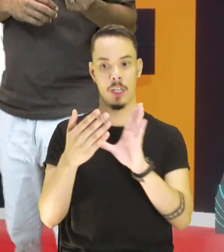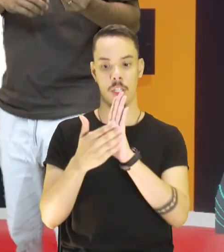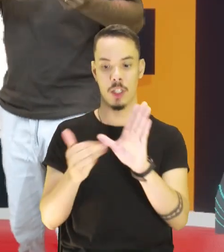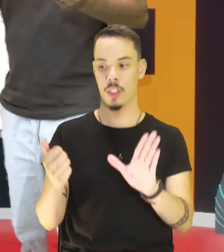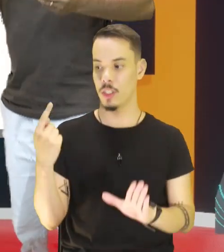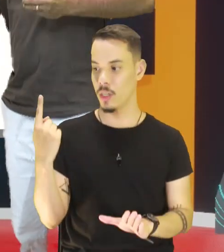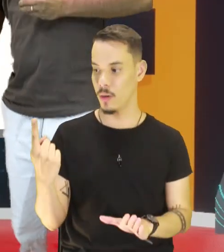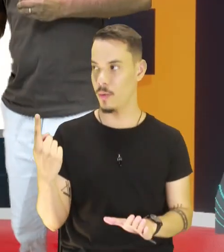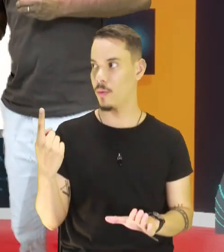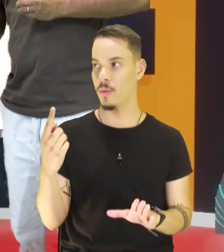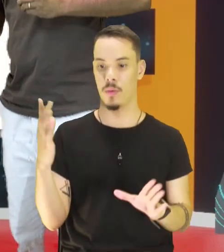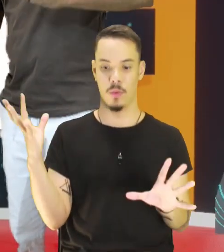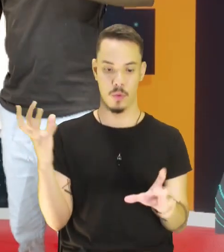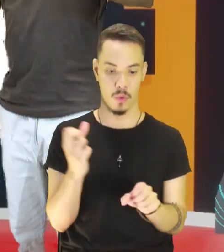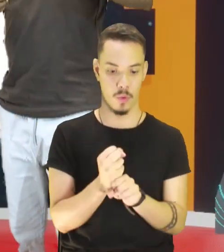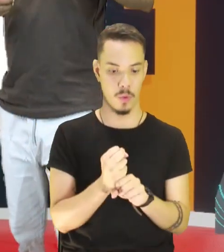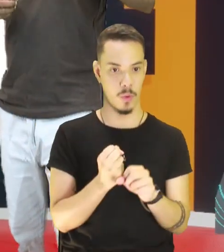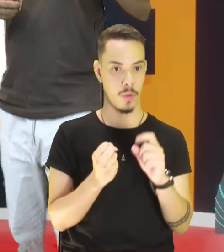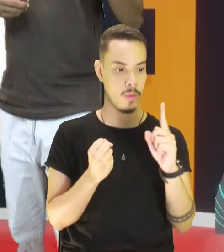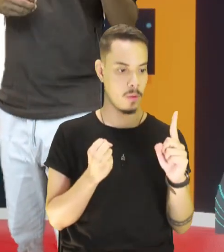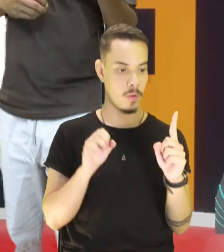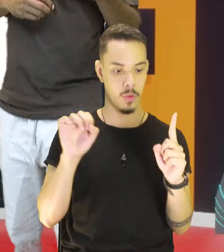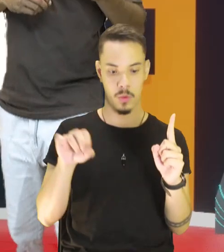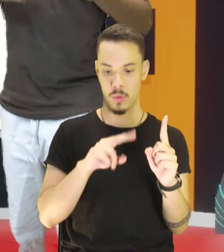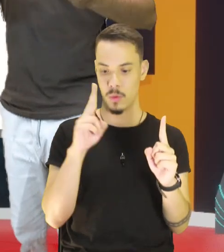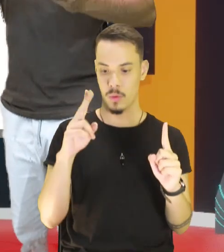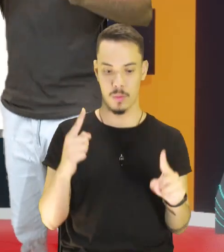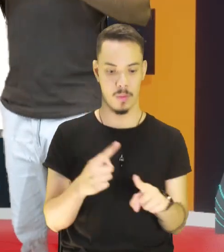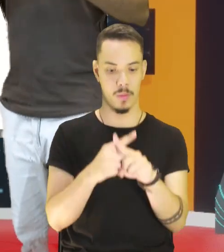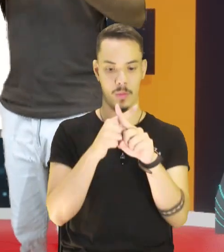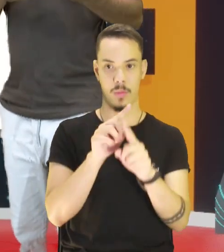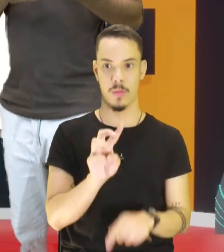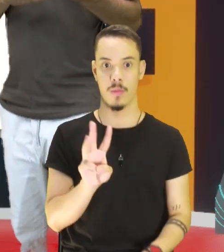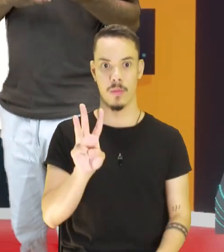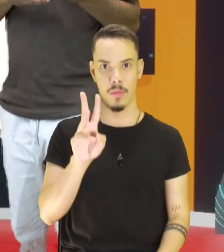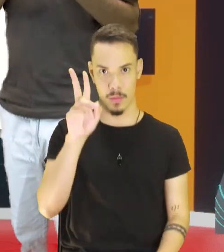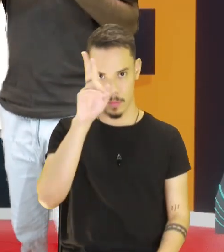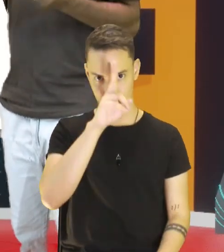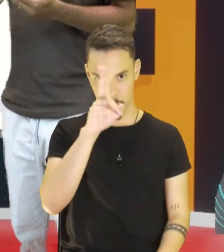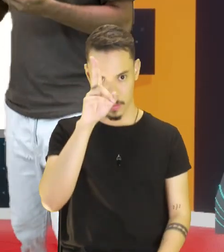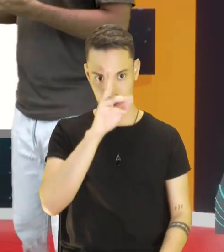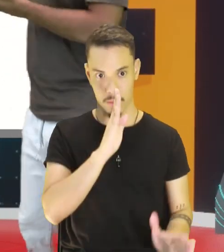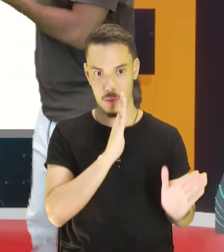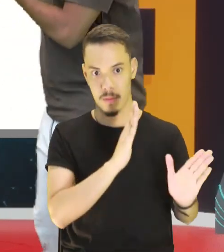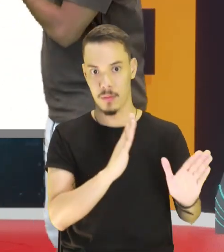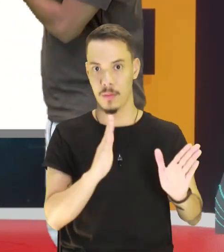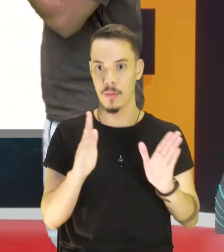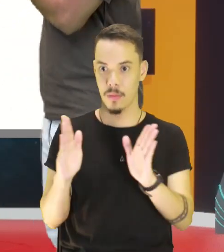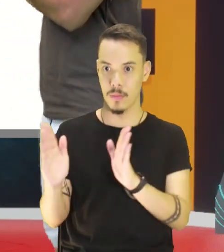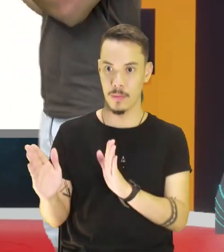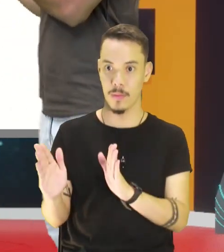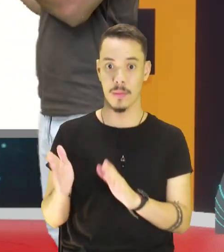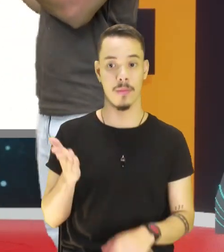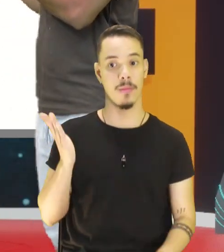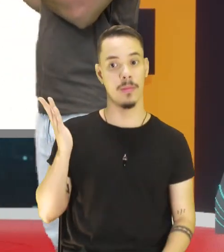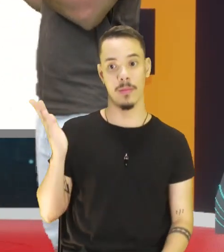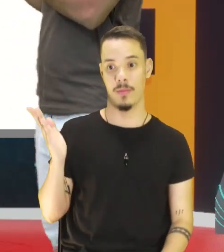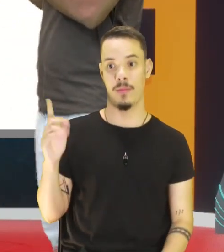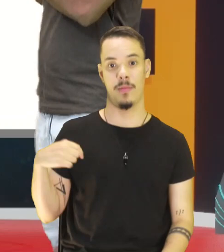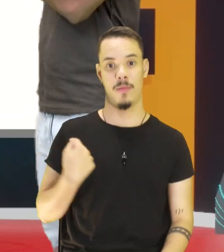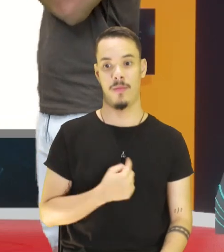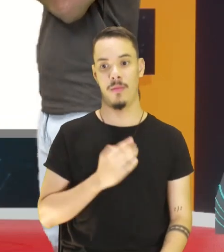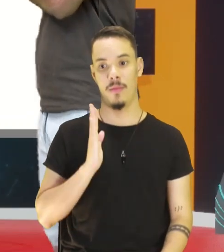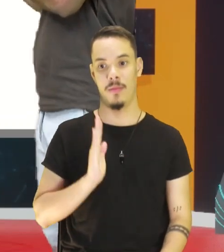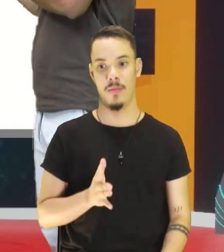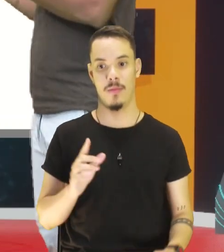multiplica por 2, soma 1, ou multiplica por 3. E lembra desse processo? É isso aqui, ó. Nós já fizemos, nós